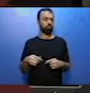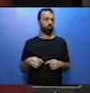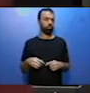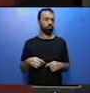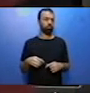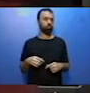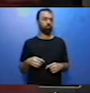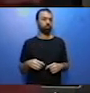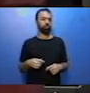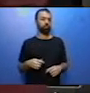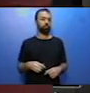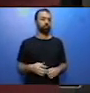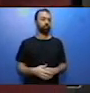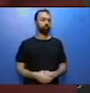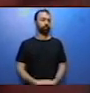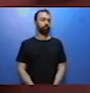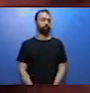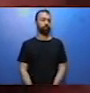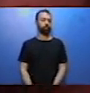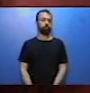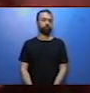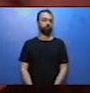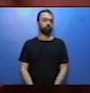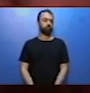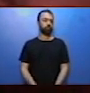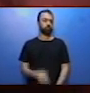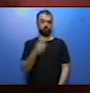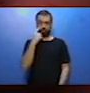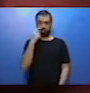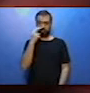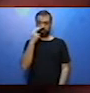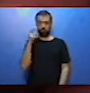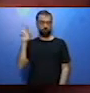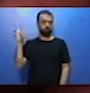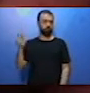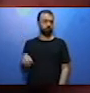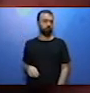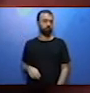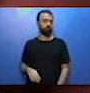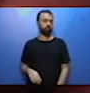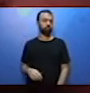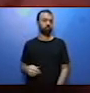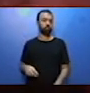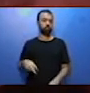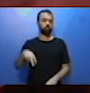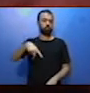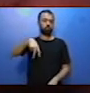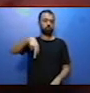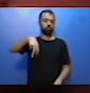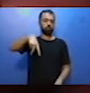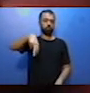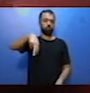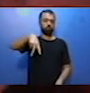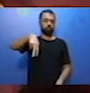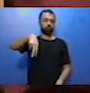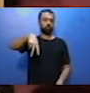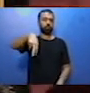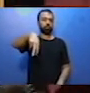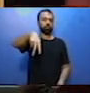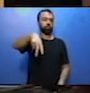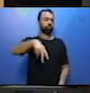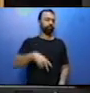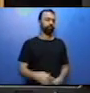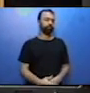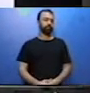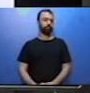da coluna tá lá os braços encurtar as pernas ficaram só apoio das pernas